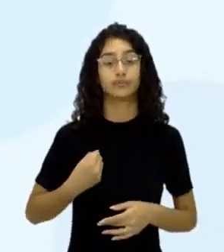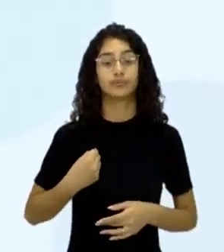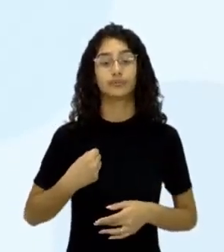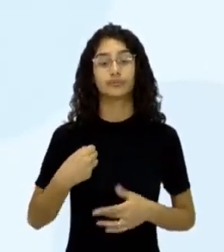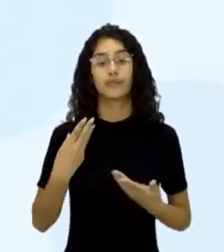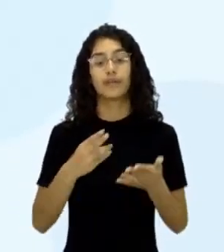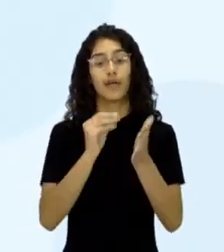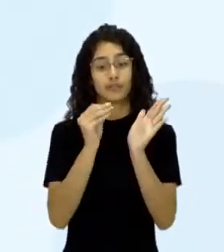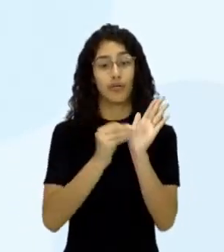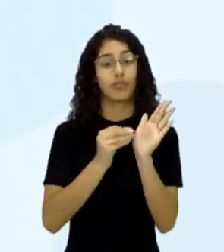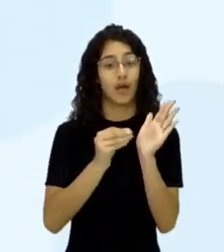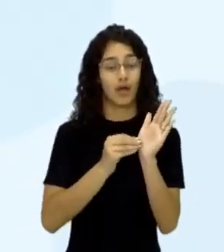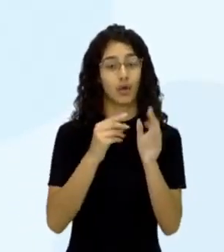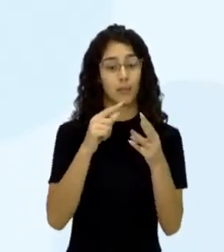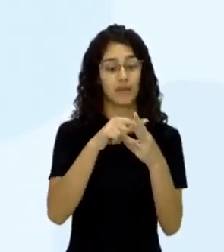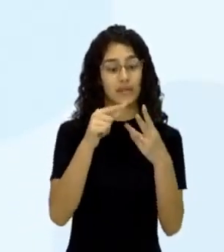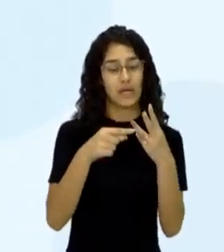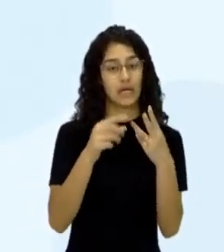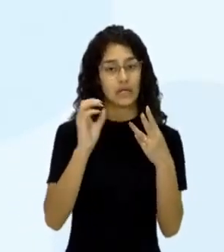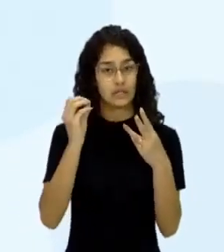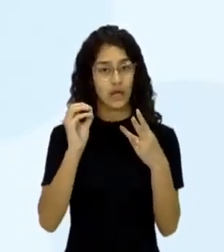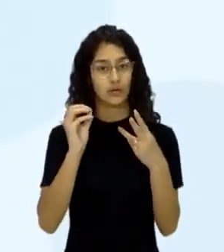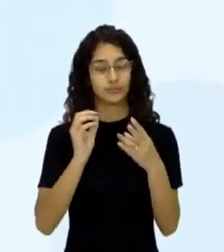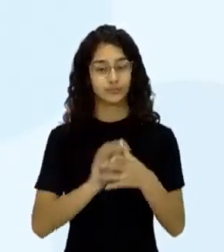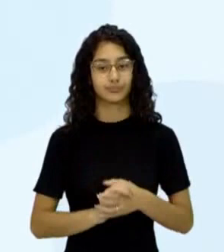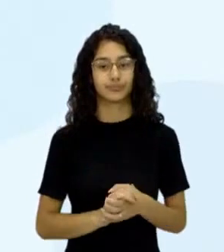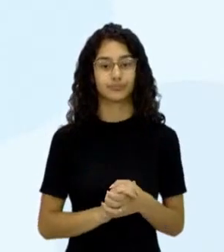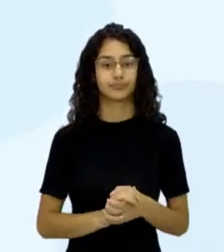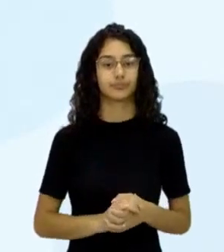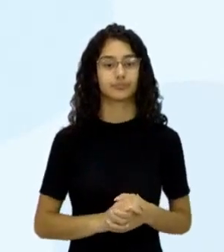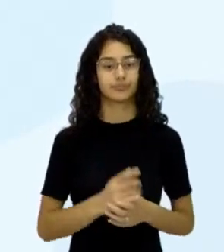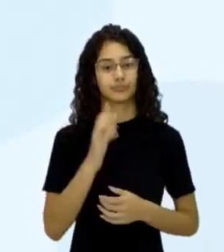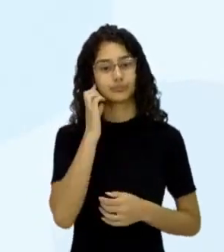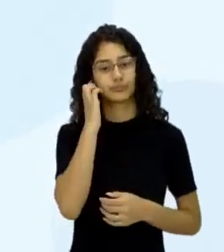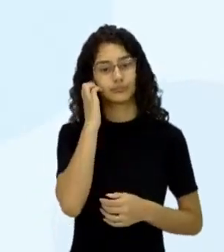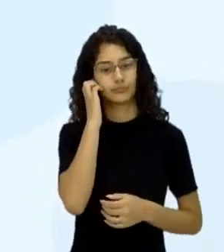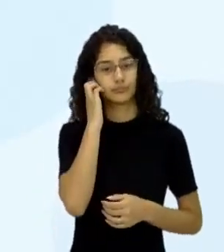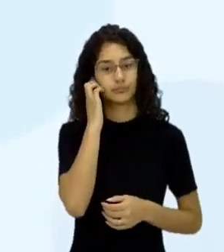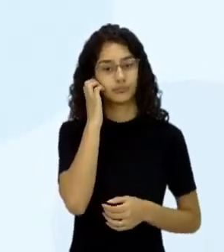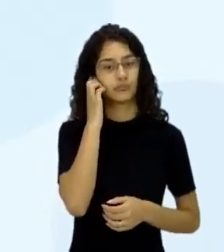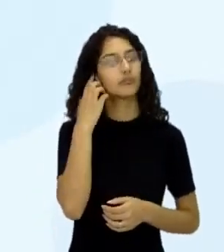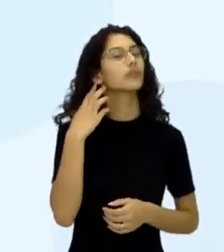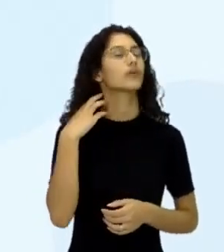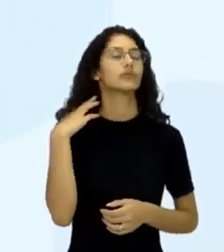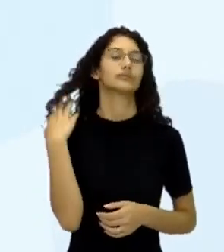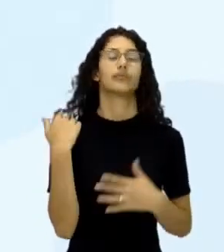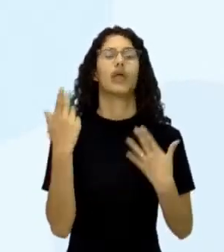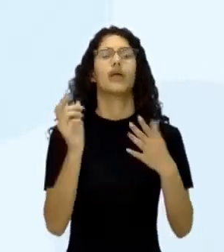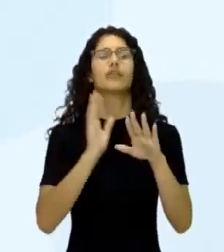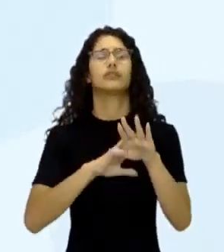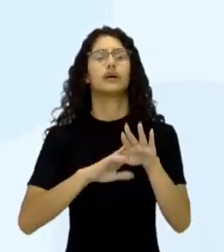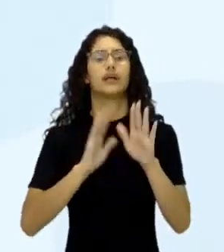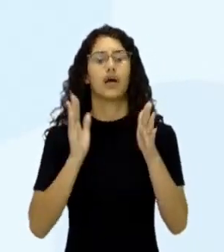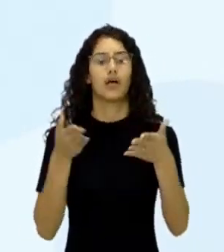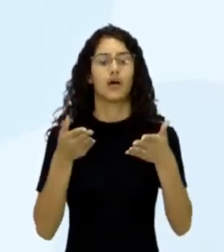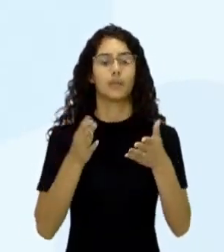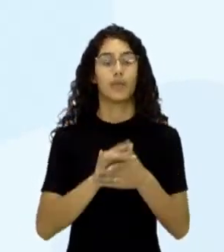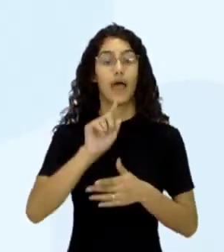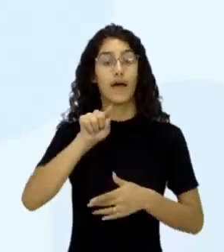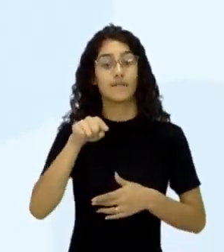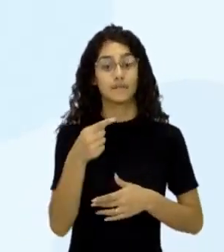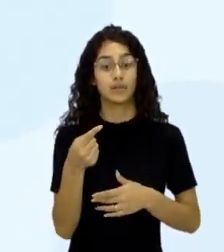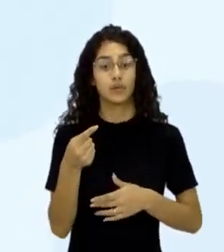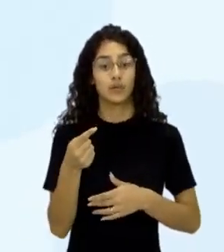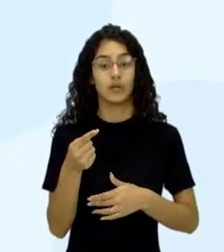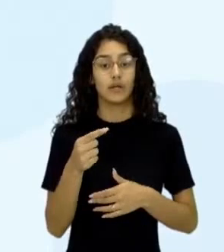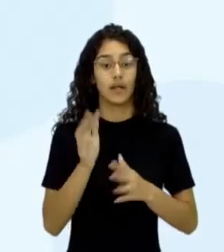aqui ainda mais 3 zerinhos, tá? A massa da Terra é elevada a 24, eu acho. Bom, o que eu conto, ó? A vírgula do número, ele